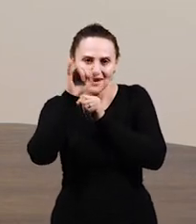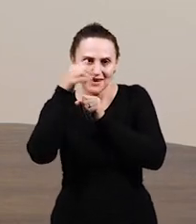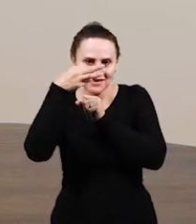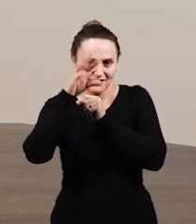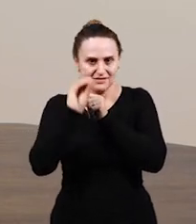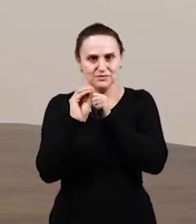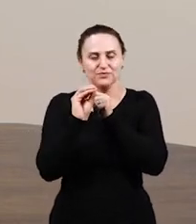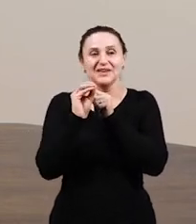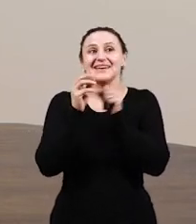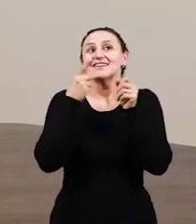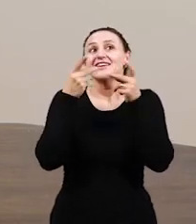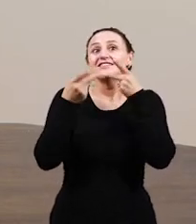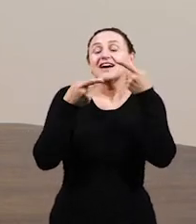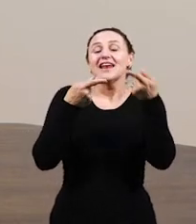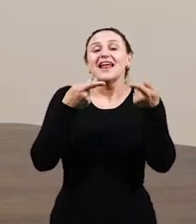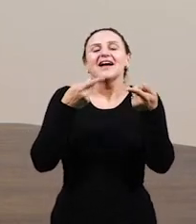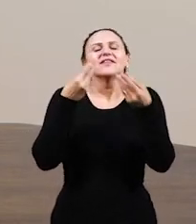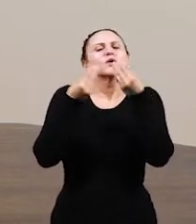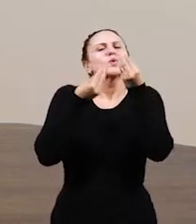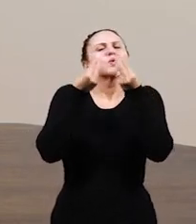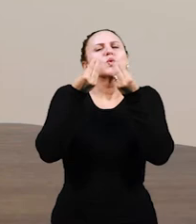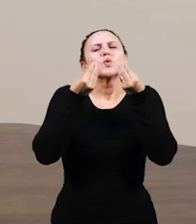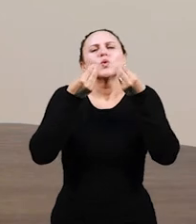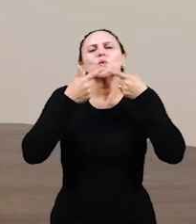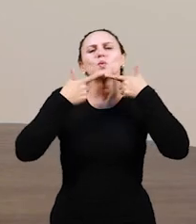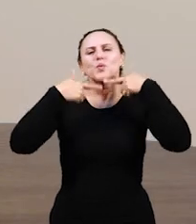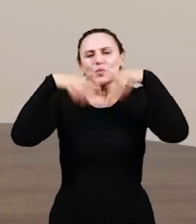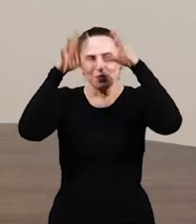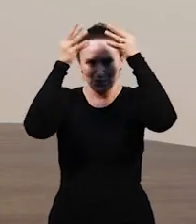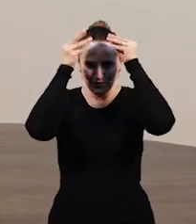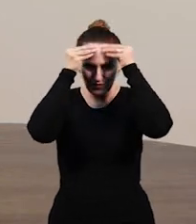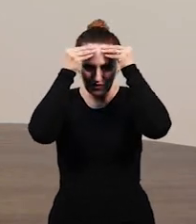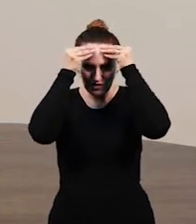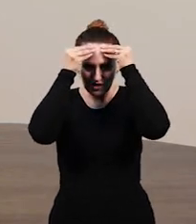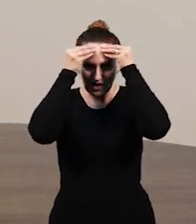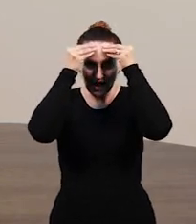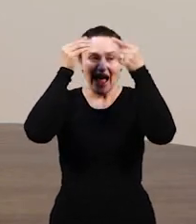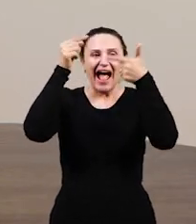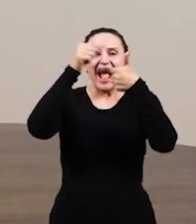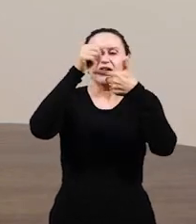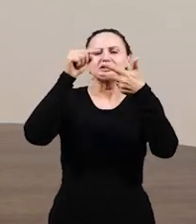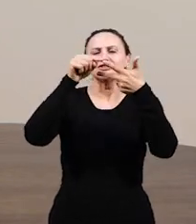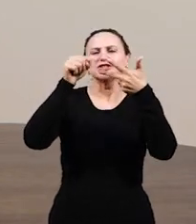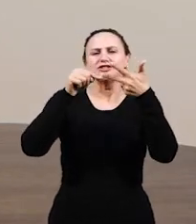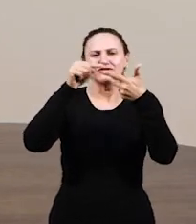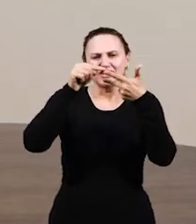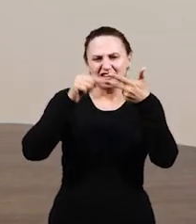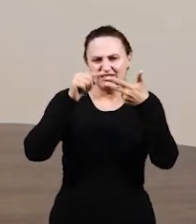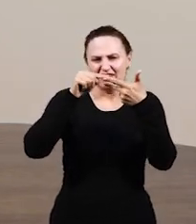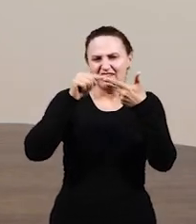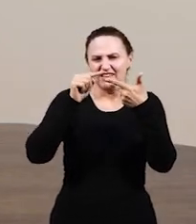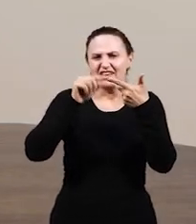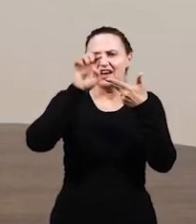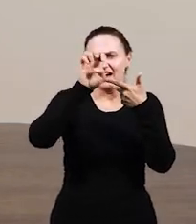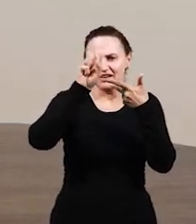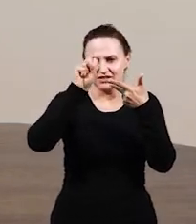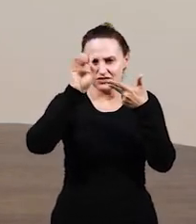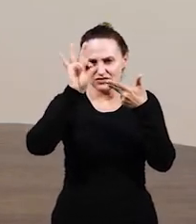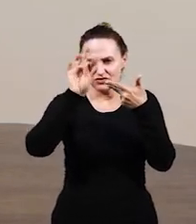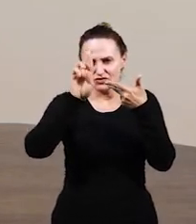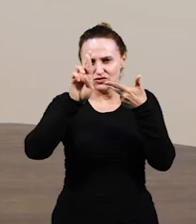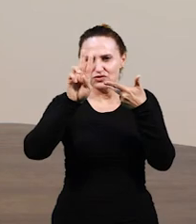das funções da linguagem então é o que diferencia o funcionalismo estruturalismo é que enquanto o estruturalismo